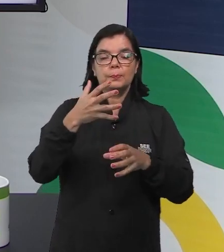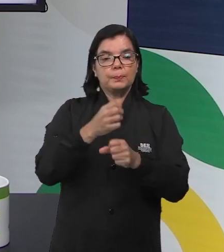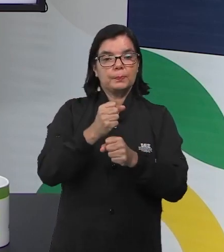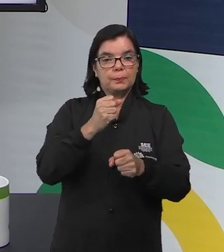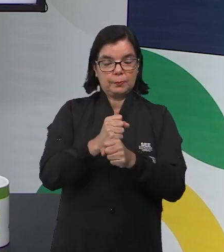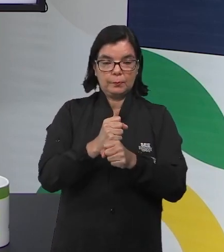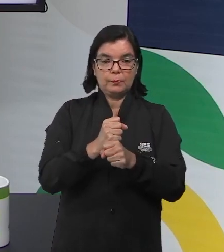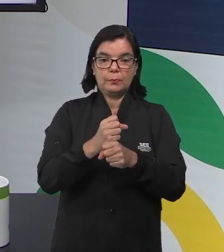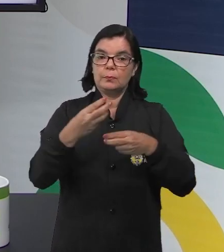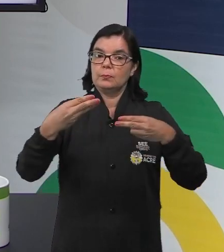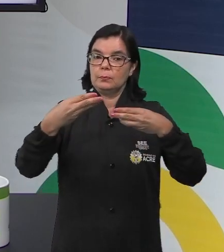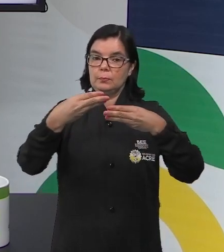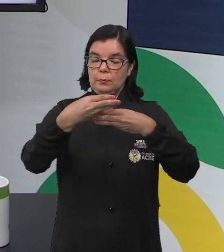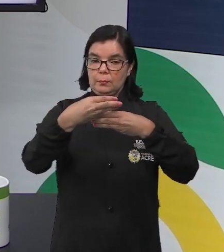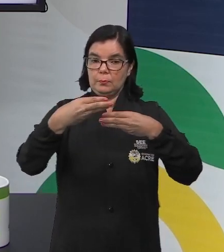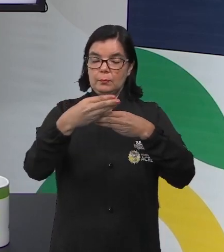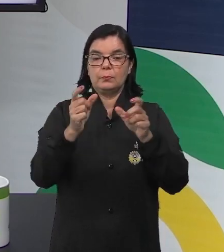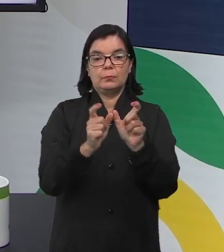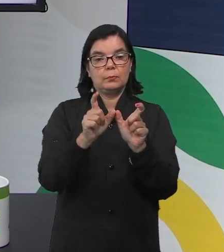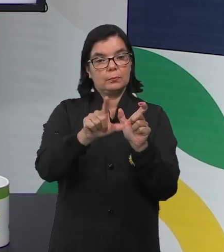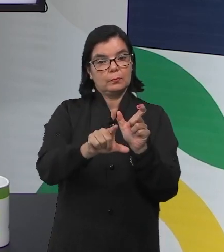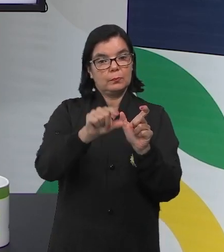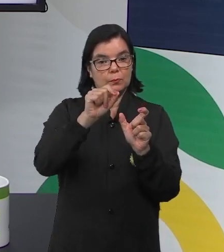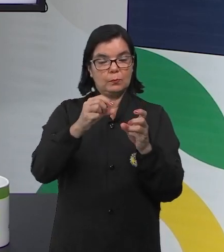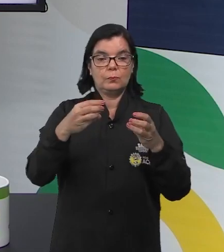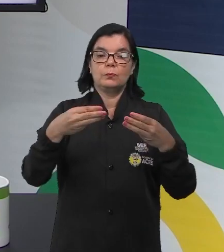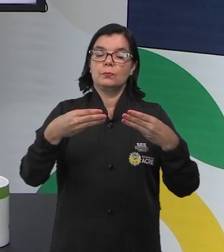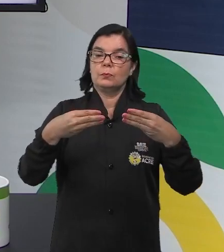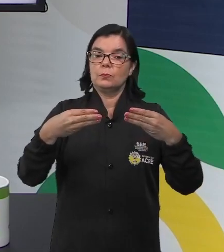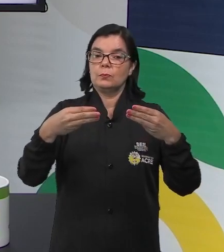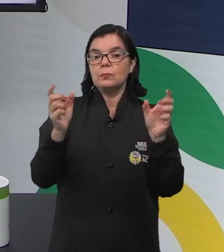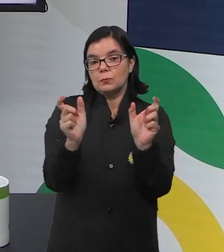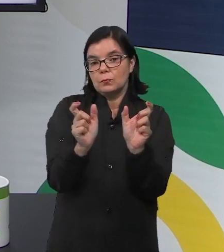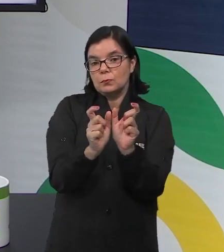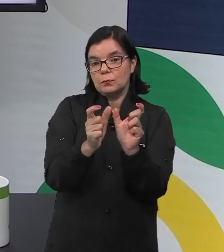média, moda e mediana, vamos fazer um resumo do que nós aprendemos.